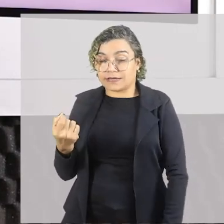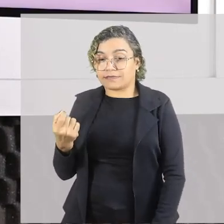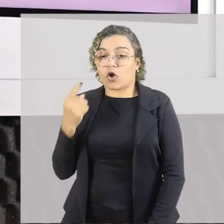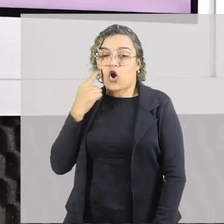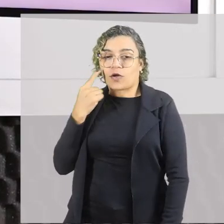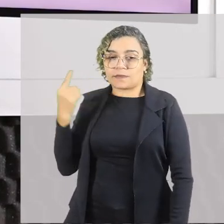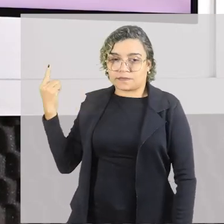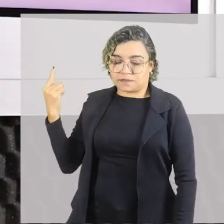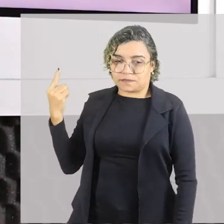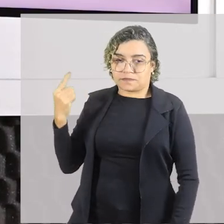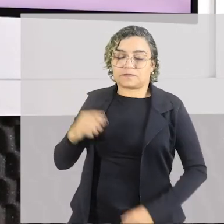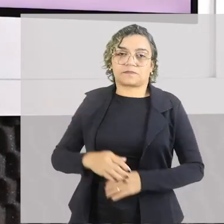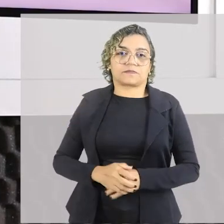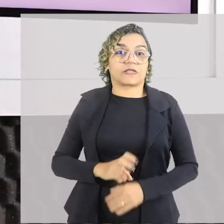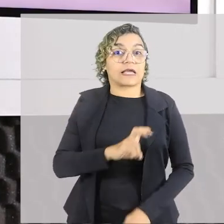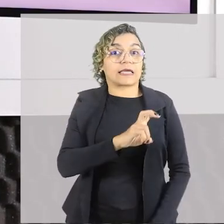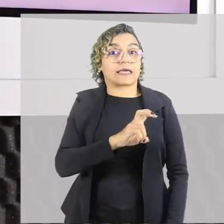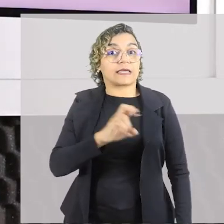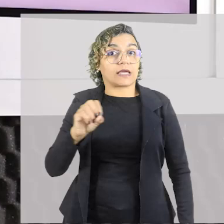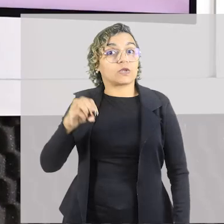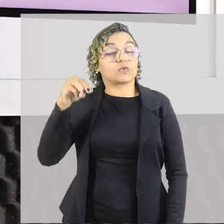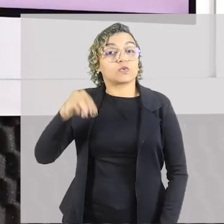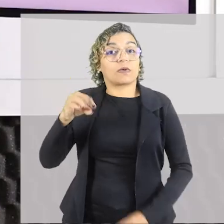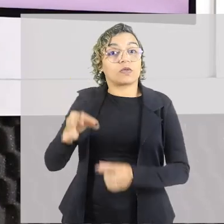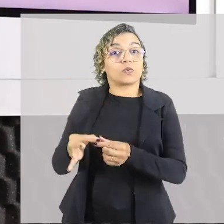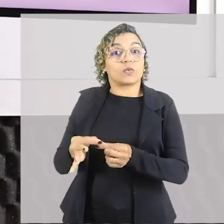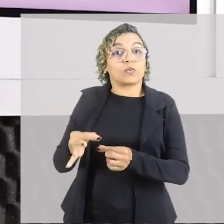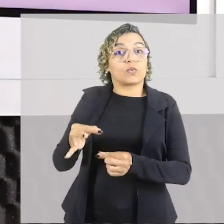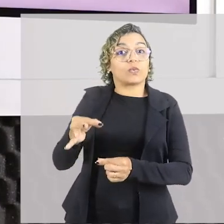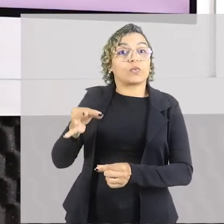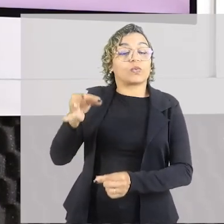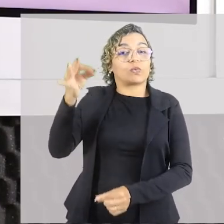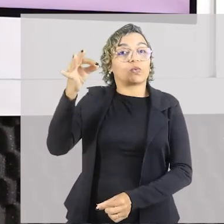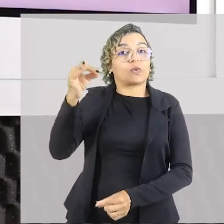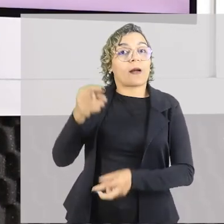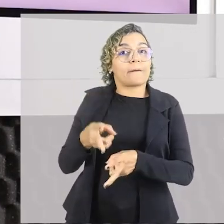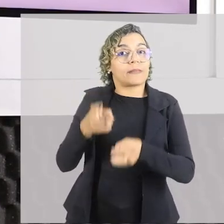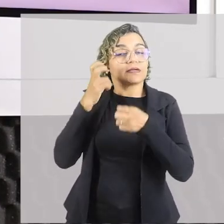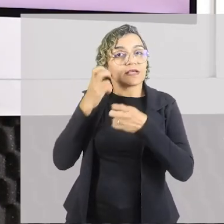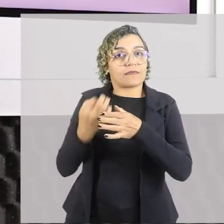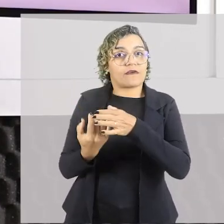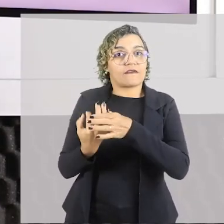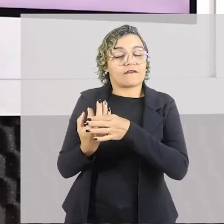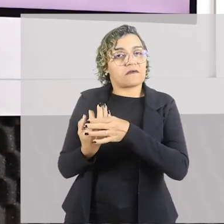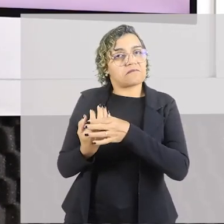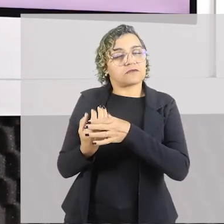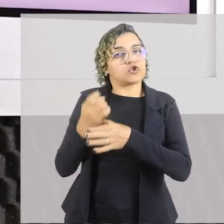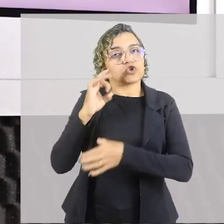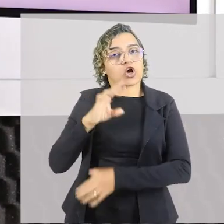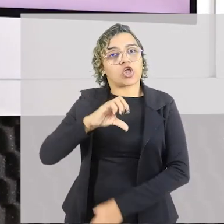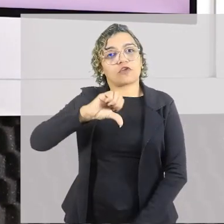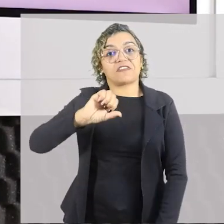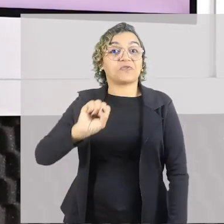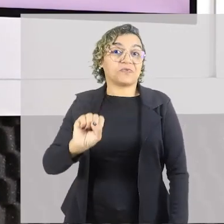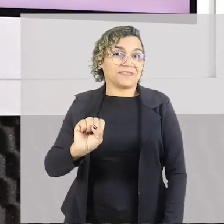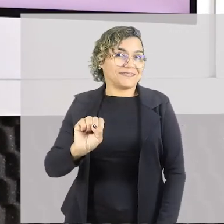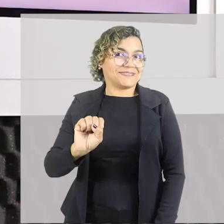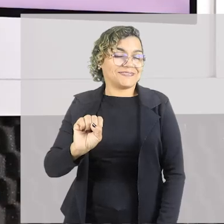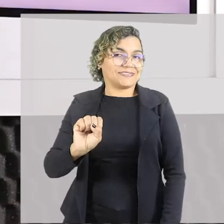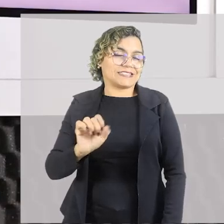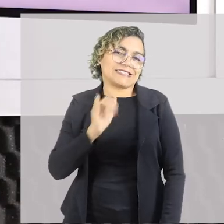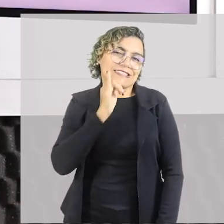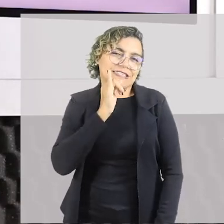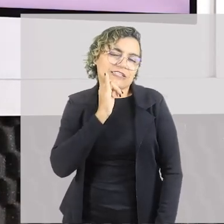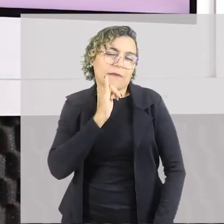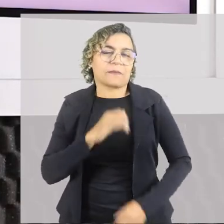Quando você tiver 500 metros de altura, tu percebe que para ferver, basta chegar a 98. Ou seja,